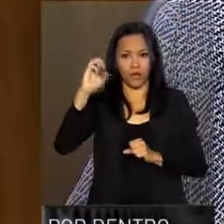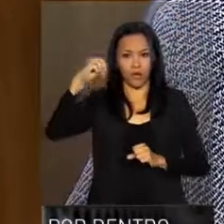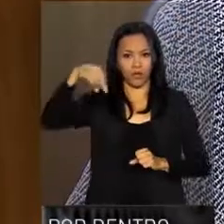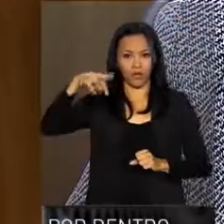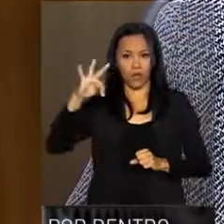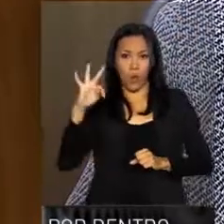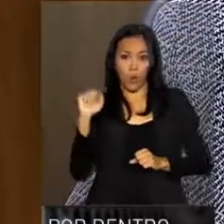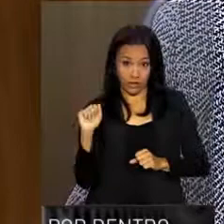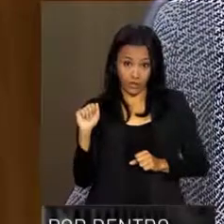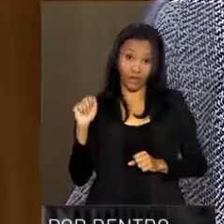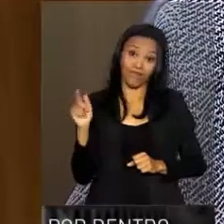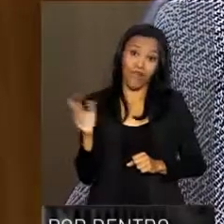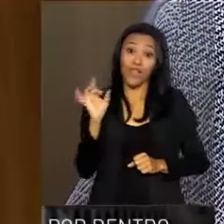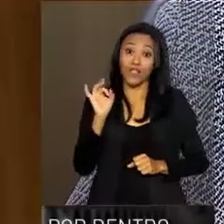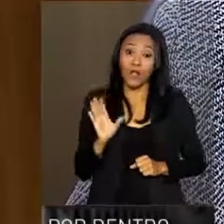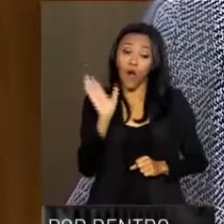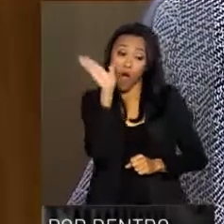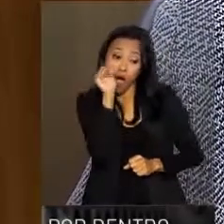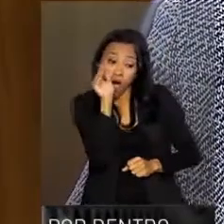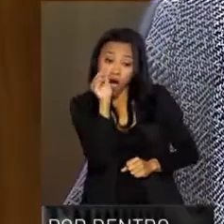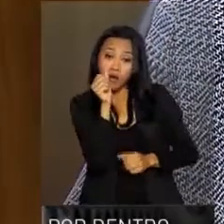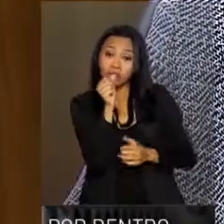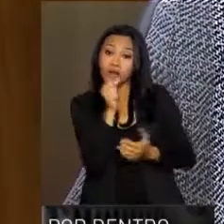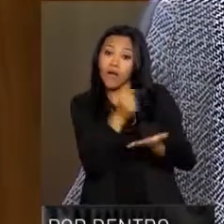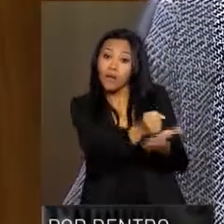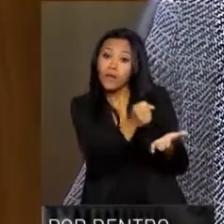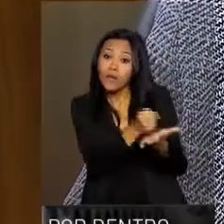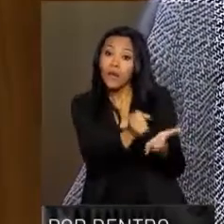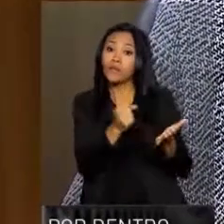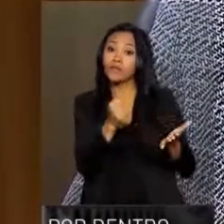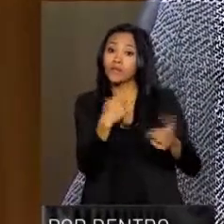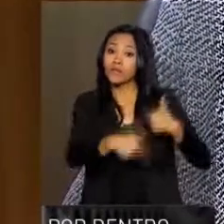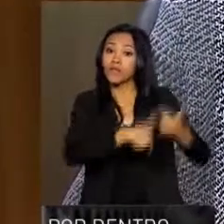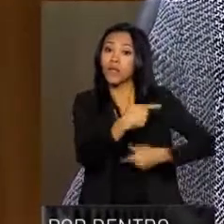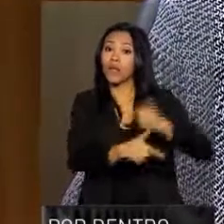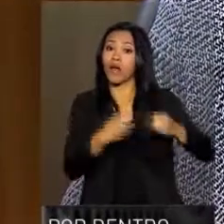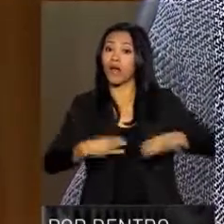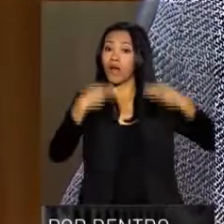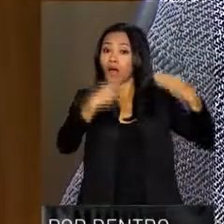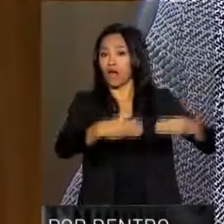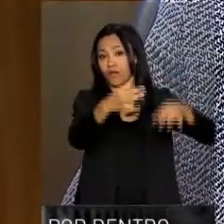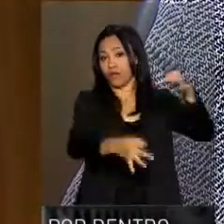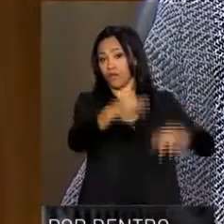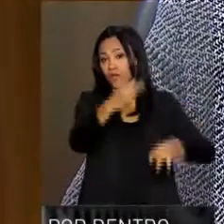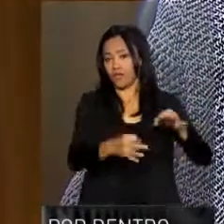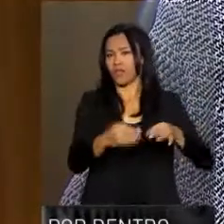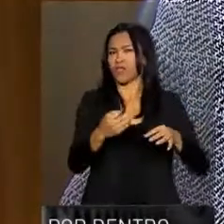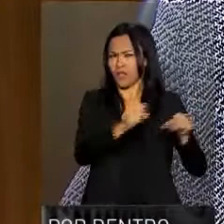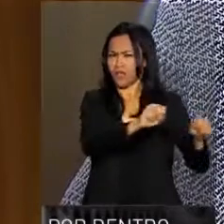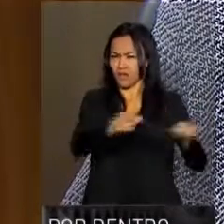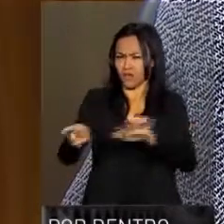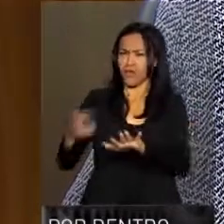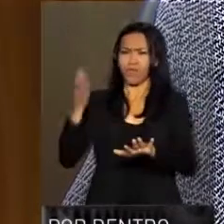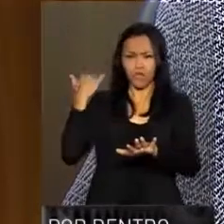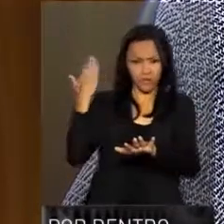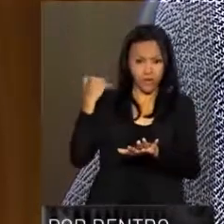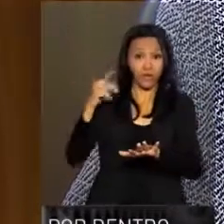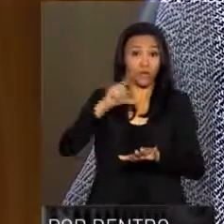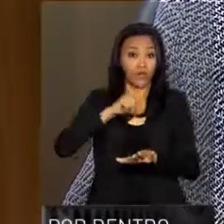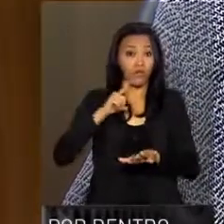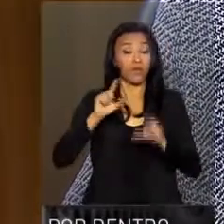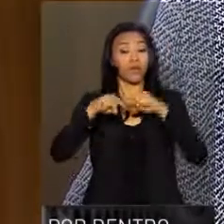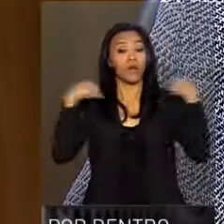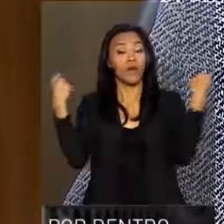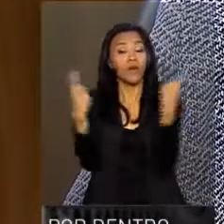o ministério é dia da justiça e nós tivemos nessa semana que passou uma reunião com a a